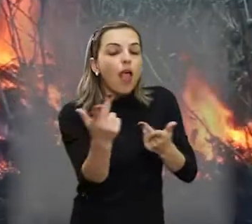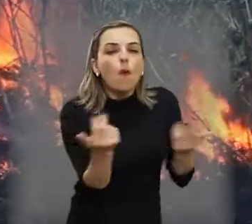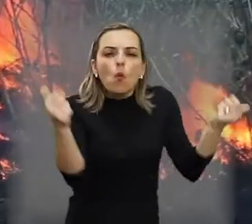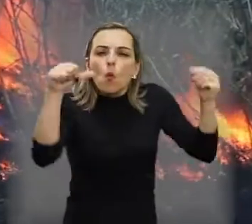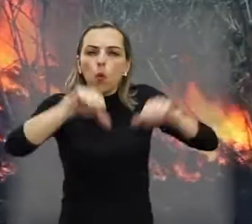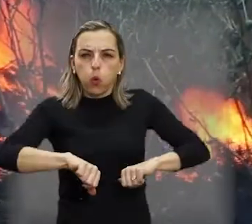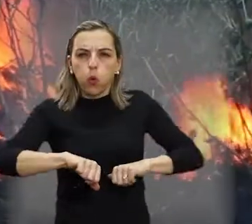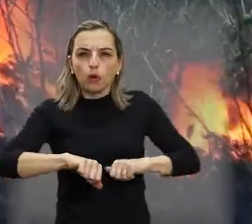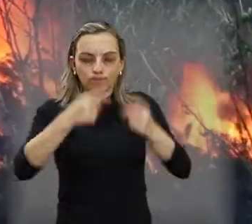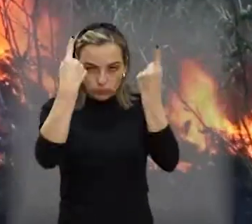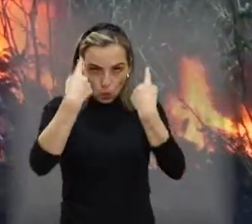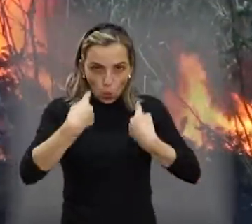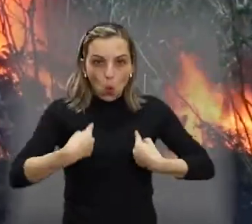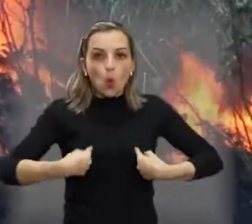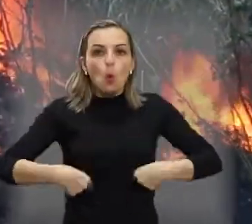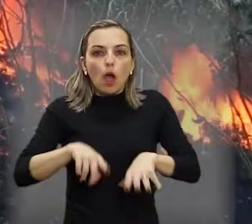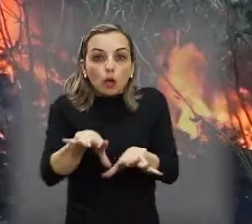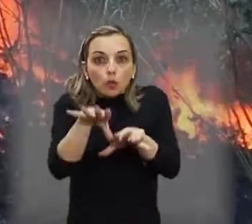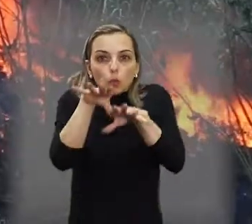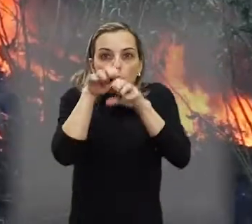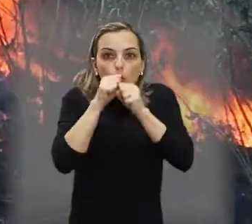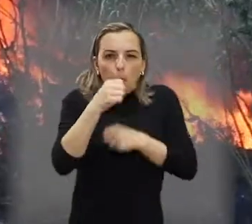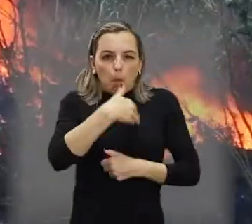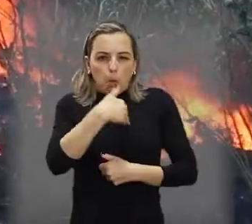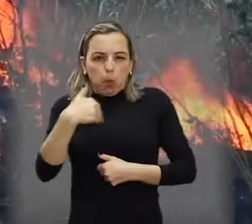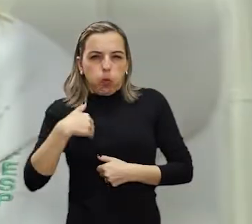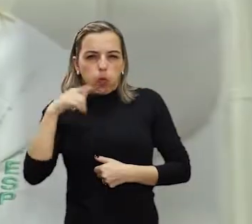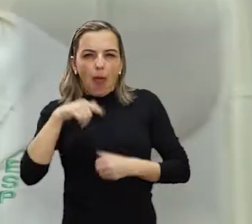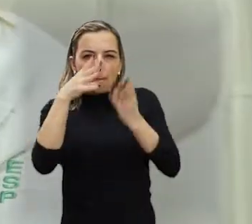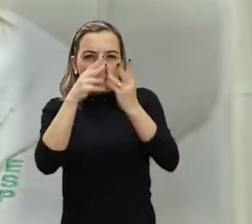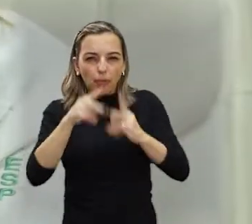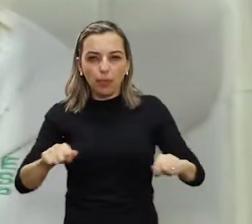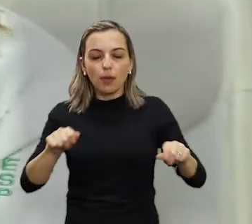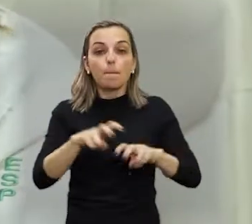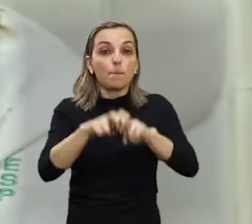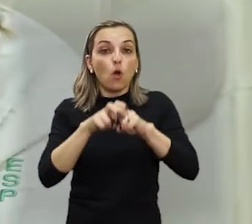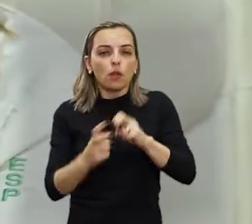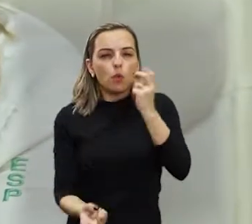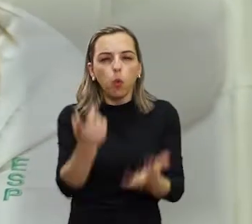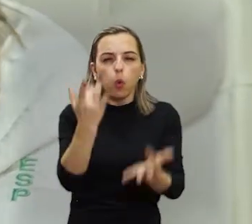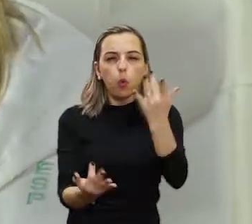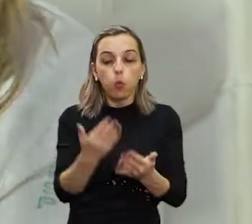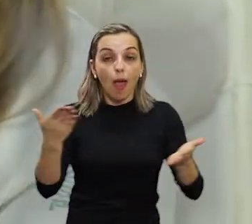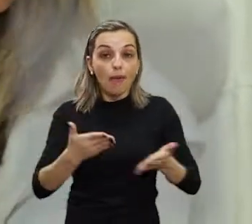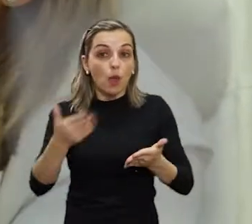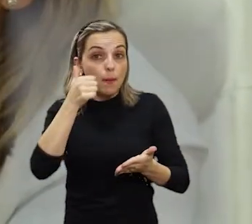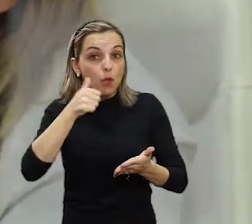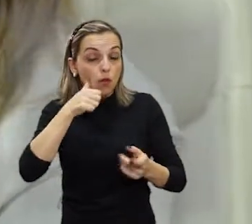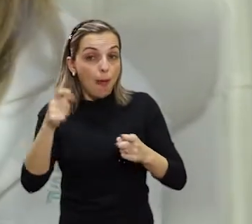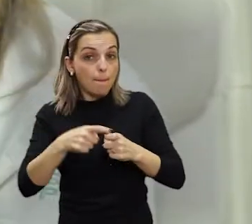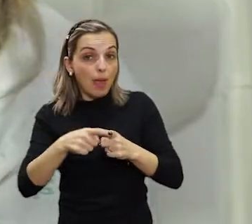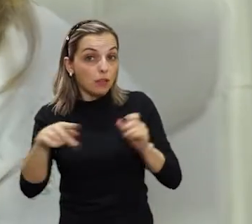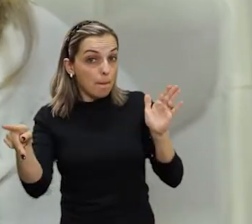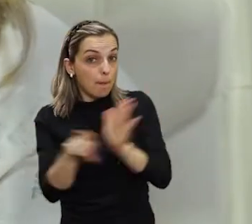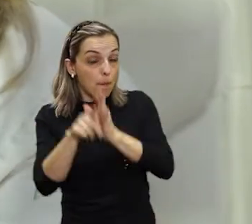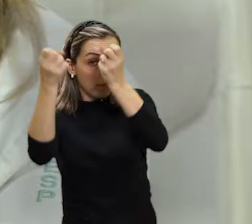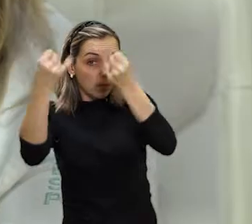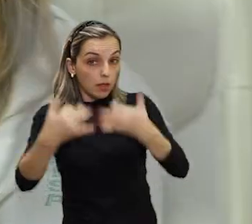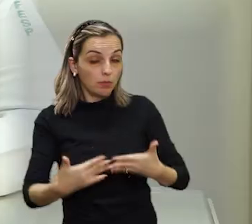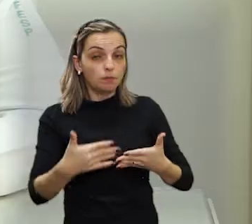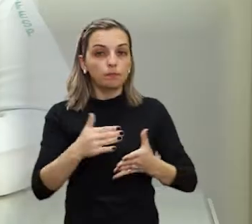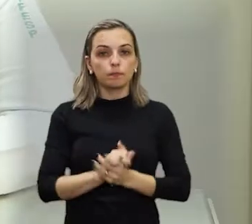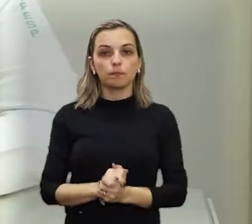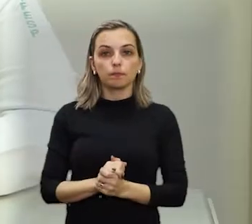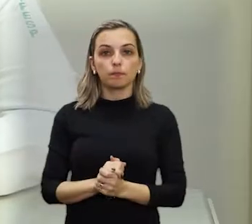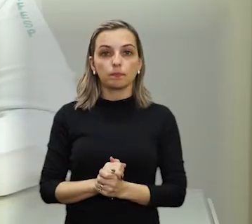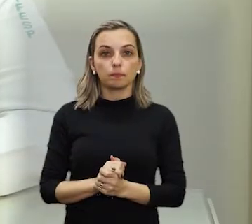As queimadas têm vários efeitos danosos para o nosso organismo. Nós conversamos com a pneumologista Renata Arbex a respeito deles.